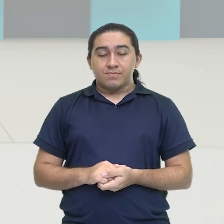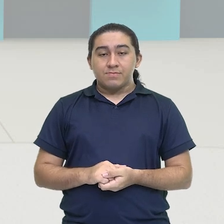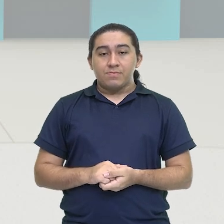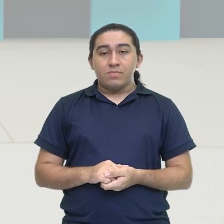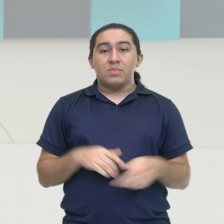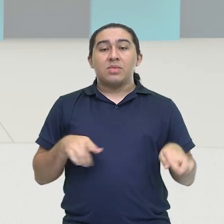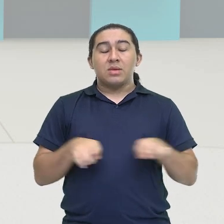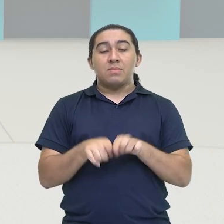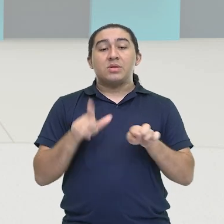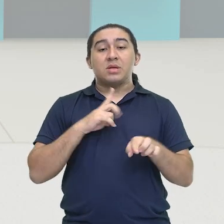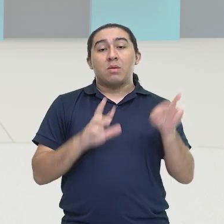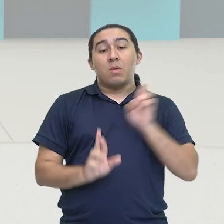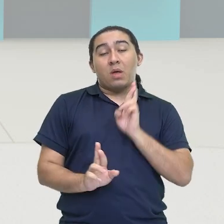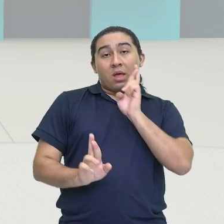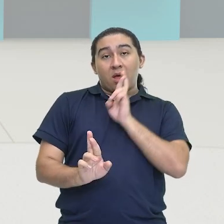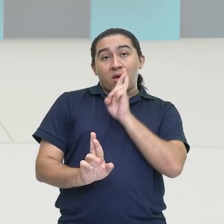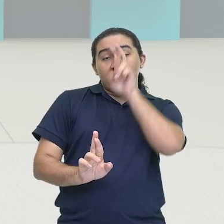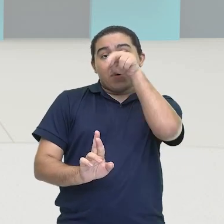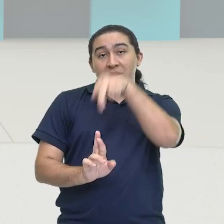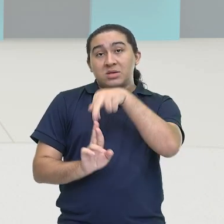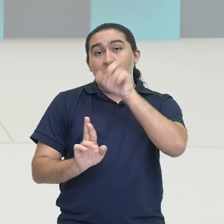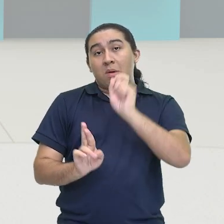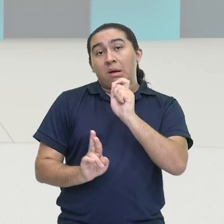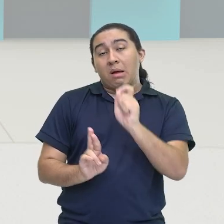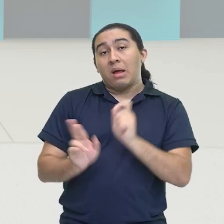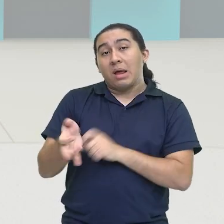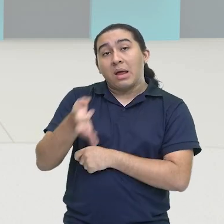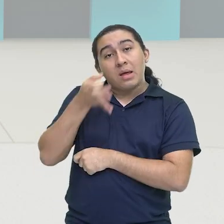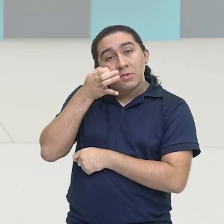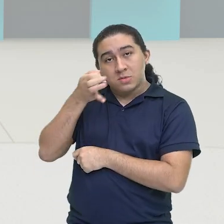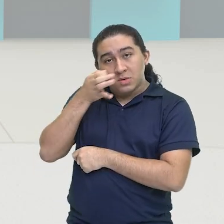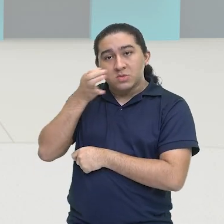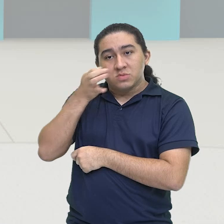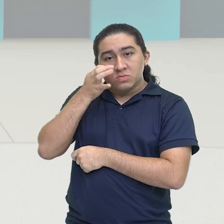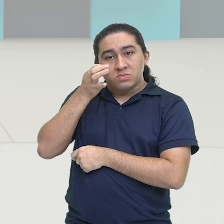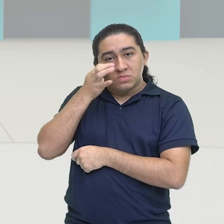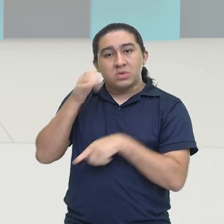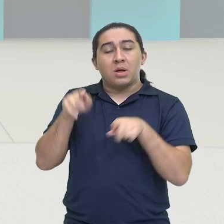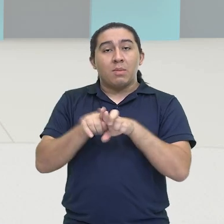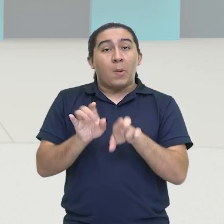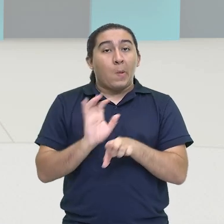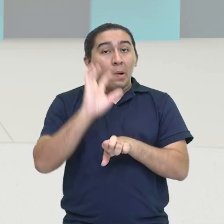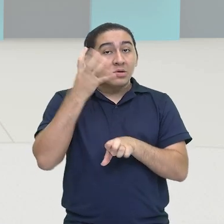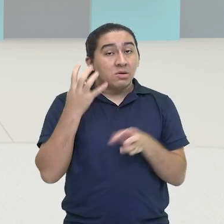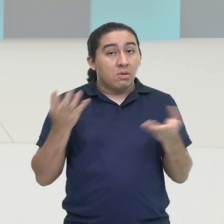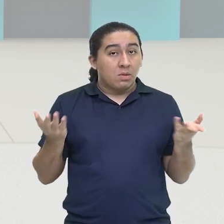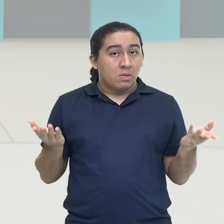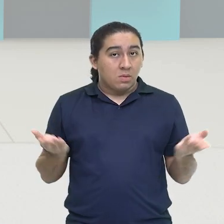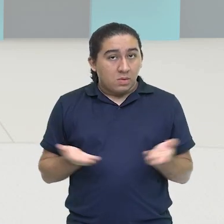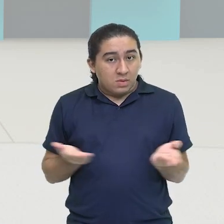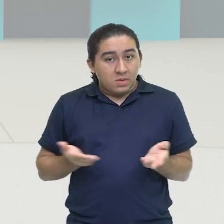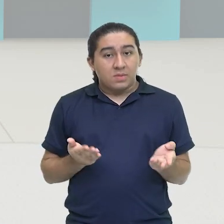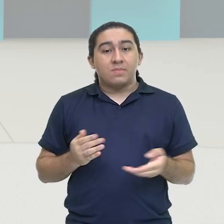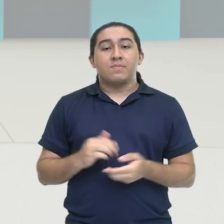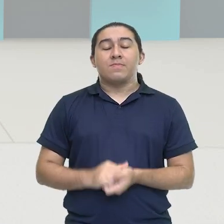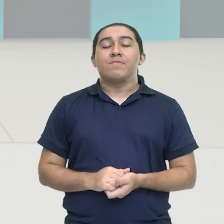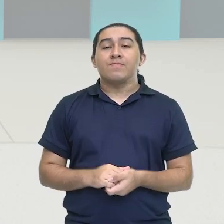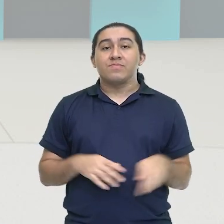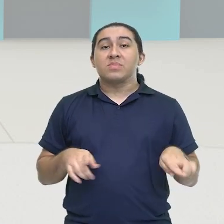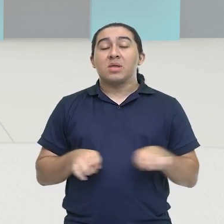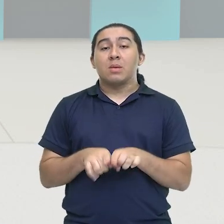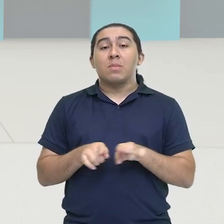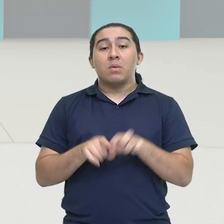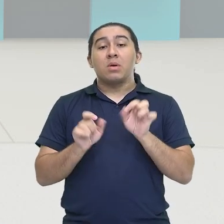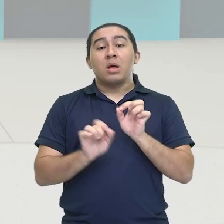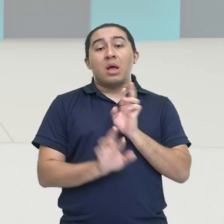referencial na realidade, fatos ocorridos, né, em tempo real. A referência,